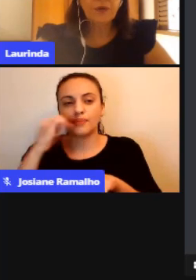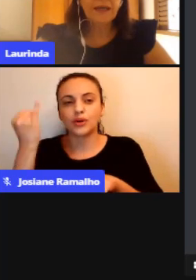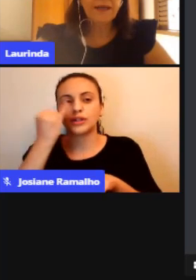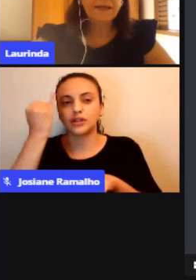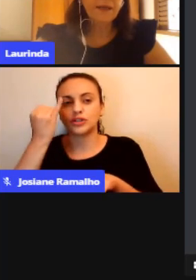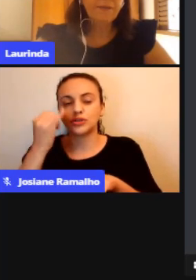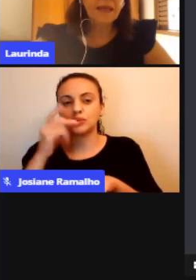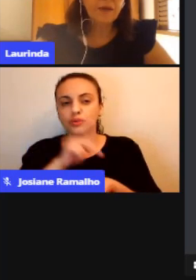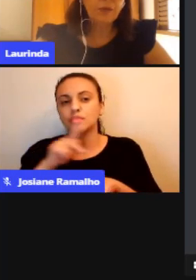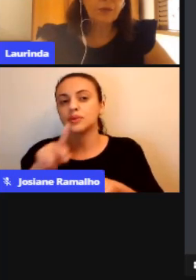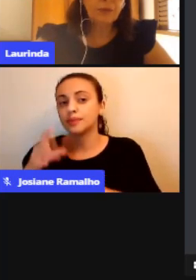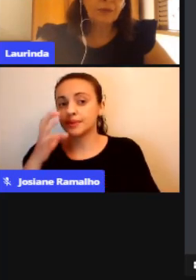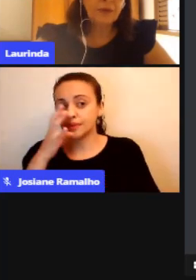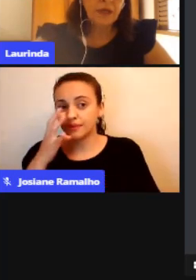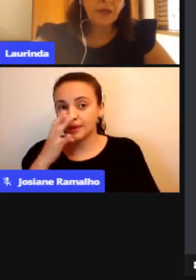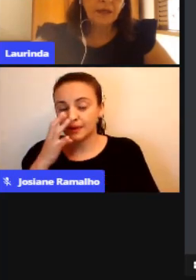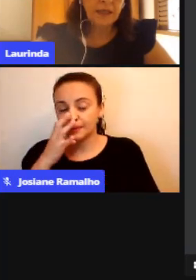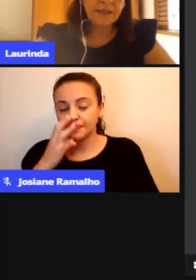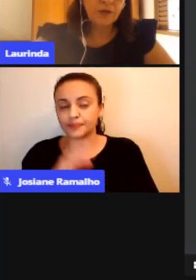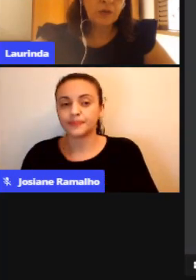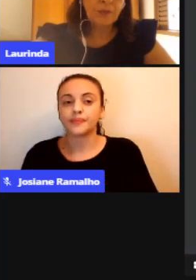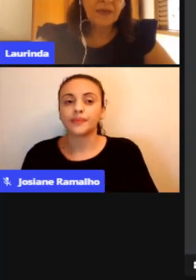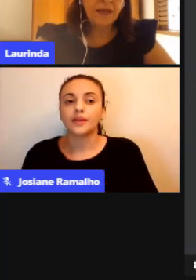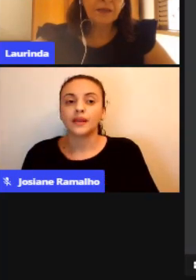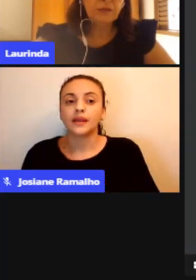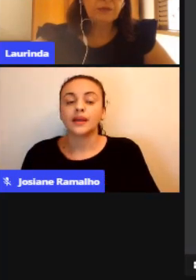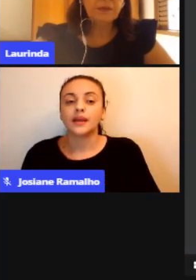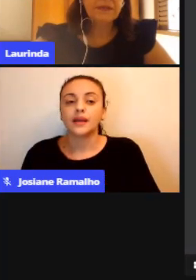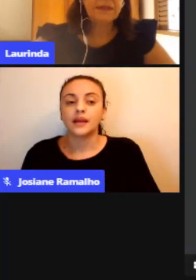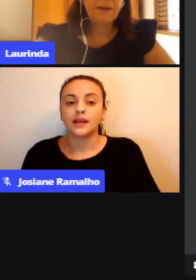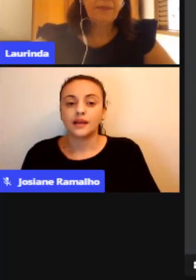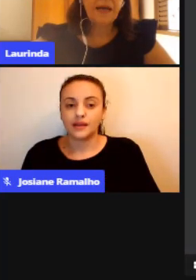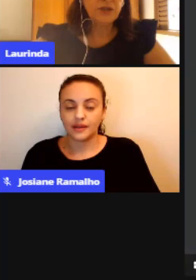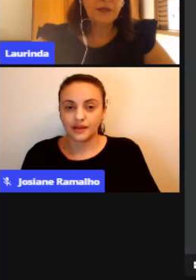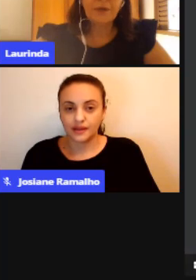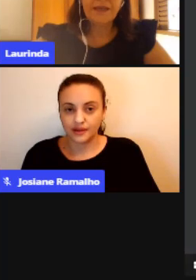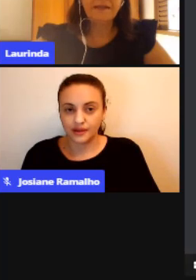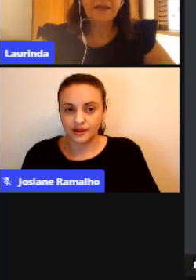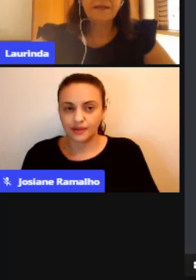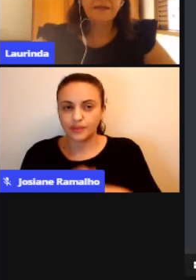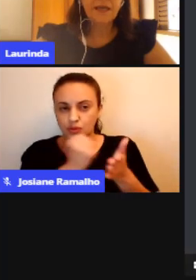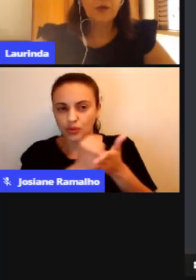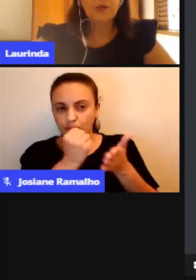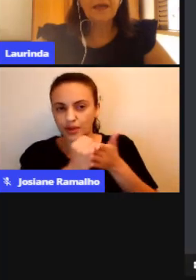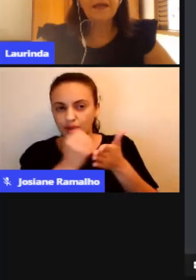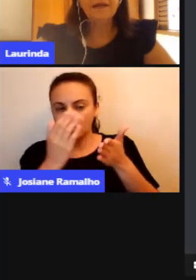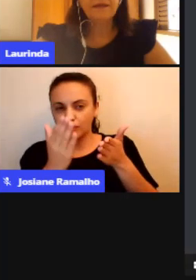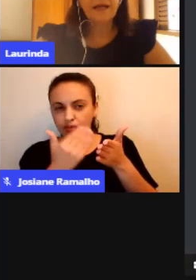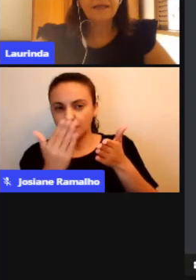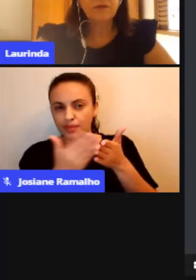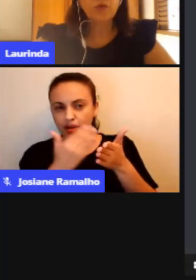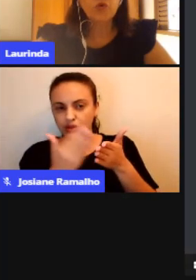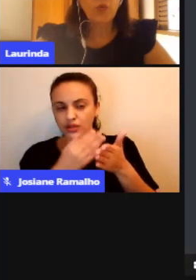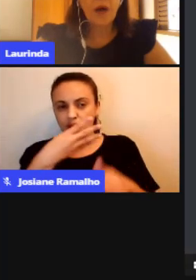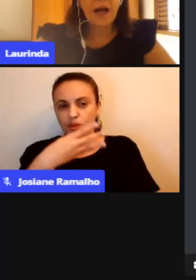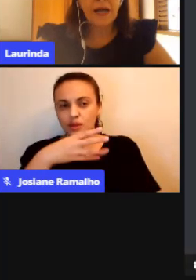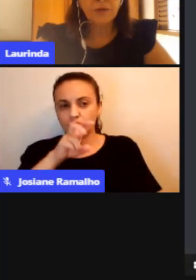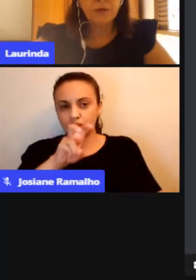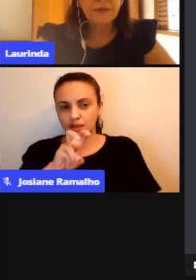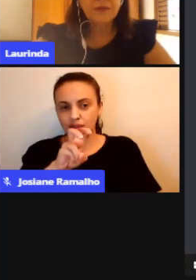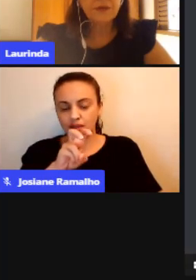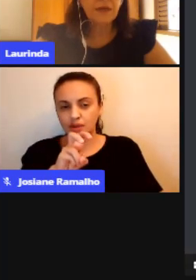gostaria muito que ali também, nesse documento, na página 45, ele traz